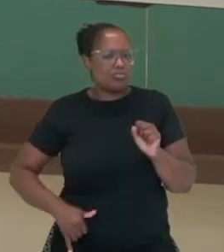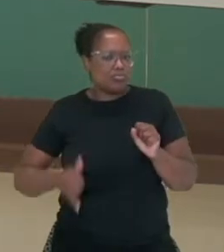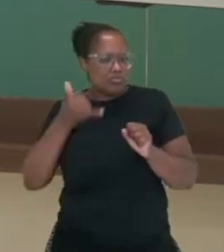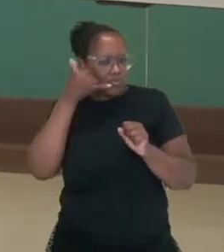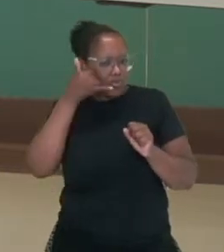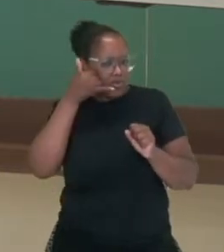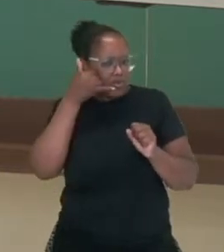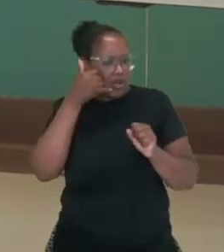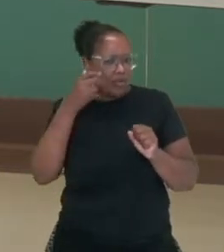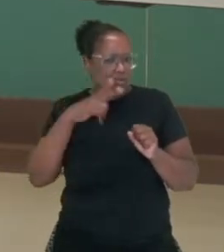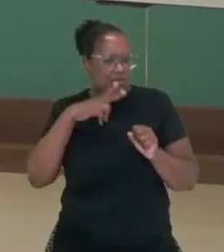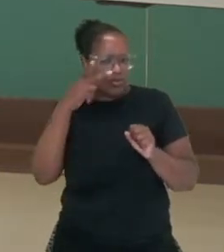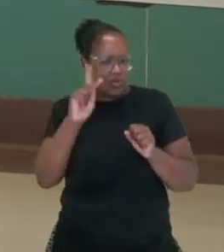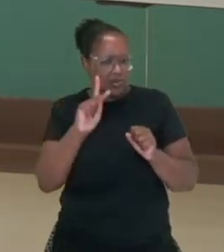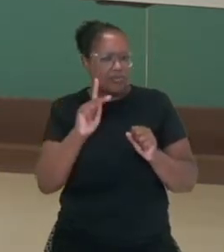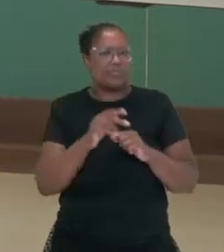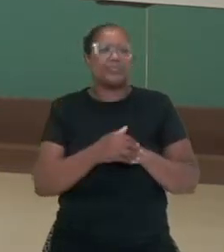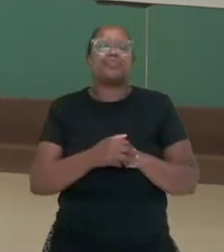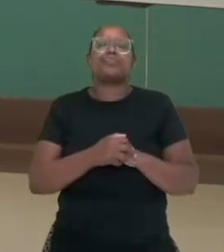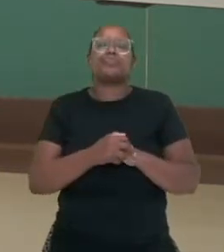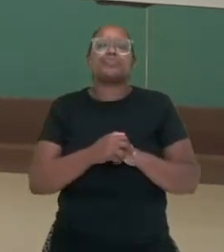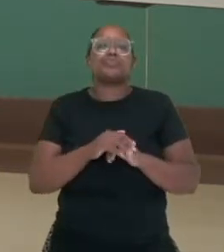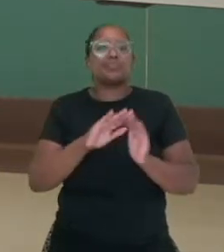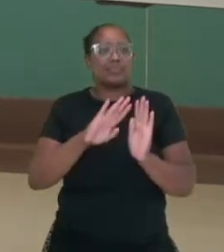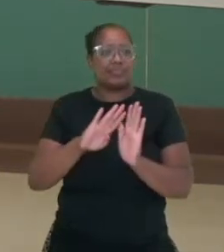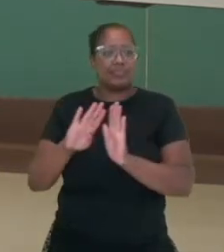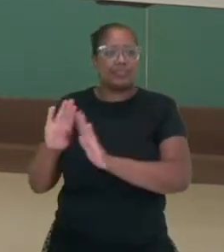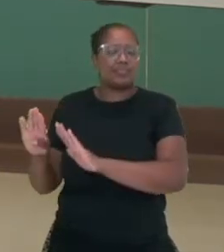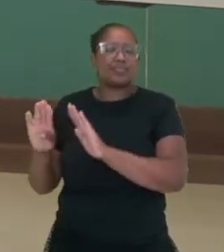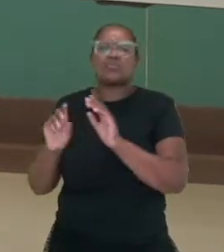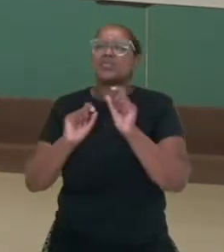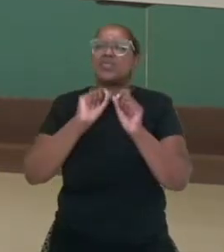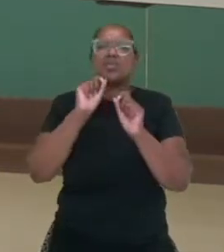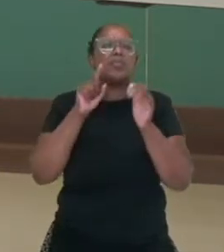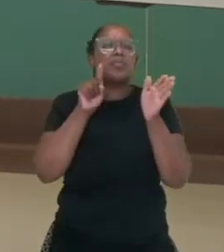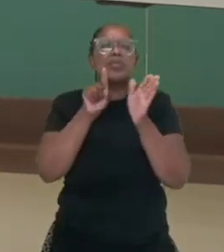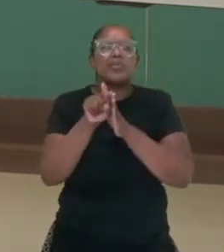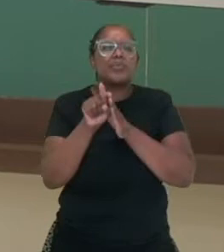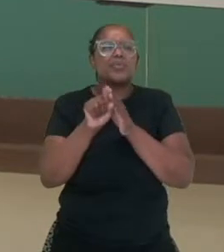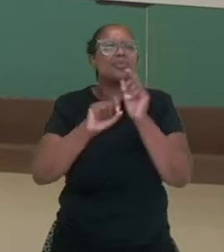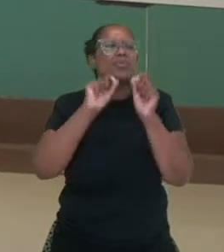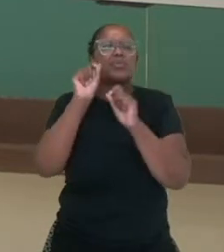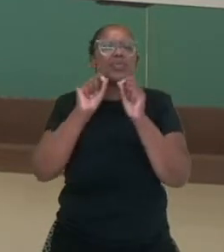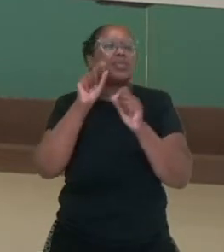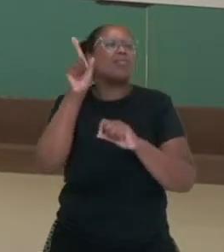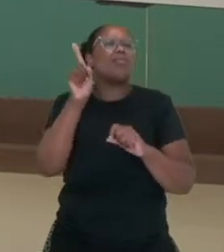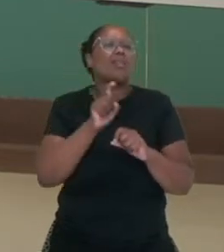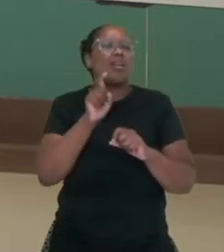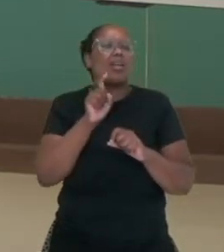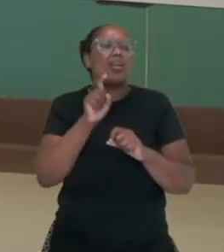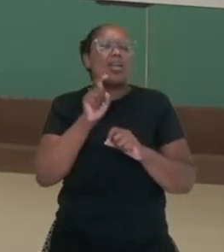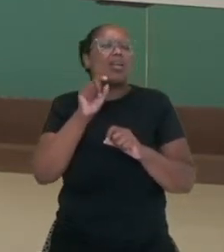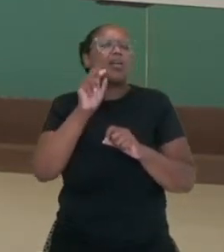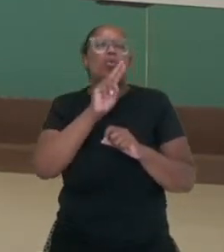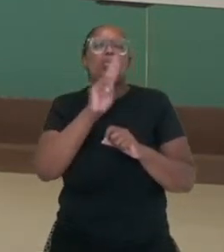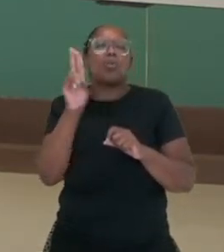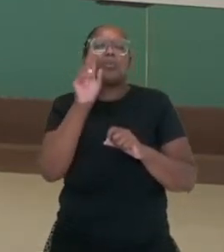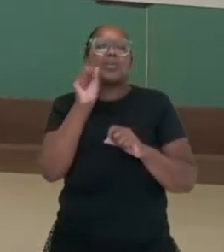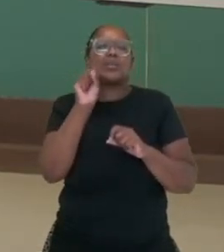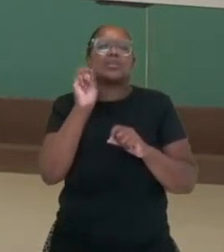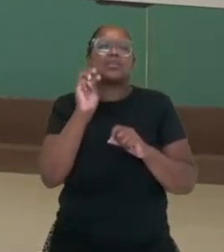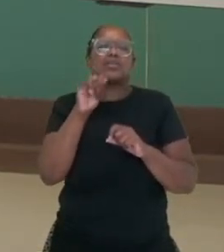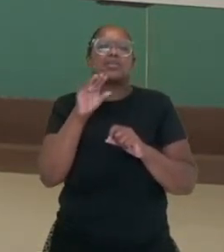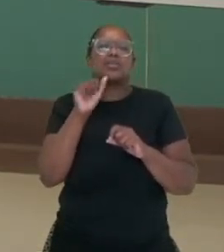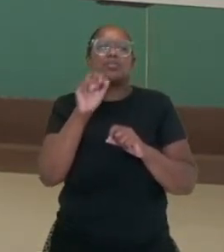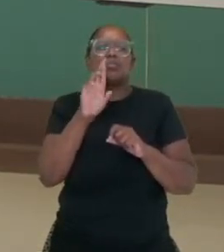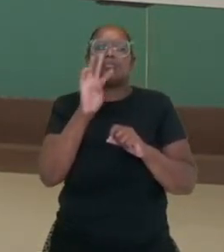smartphone? E aí, o que são esses dispositivos e smartphones? Eles